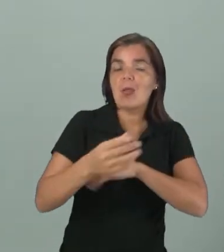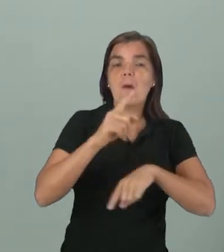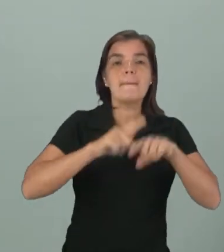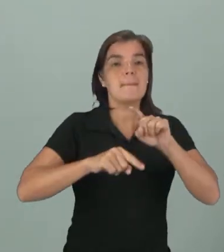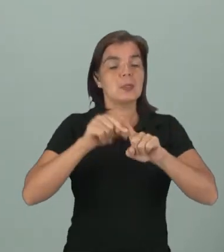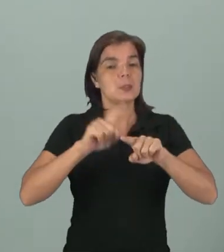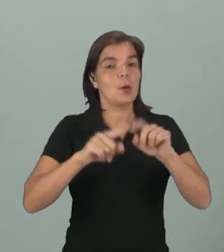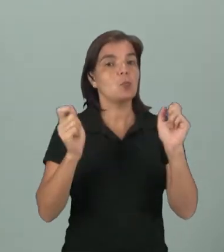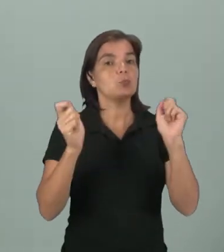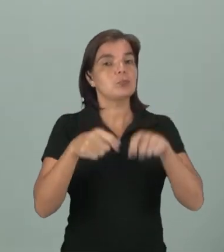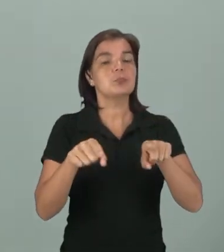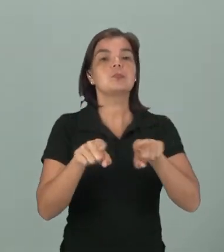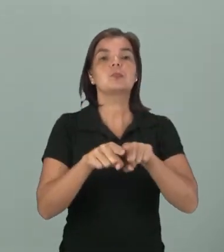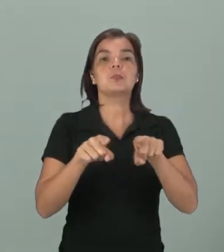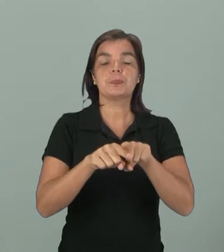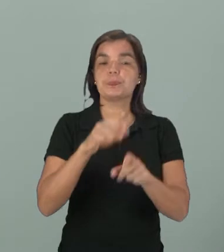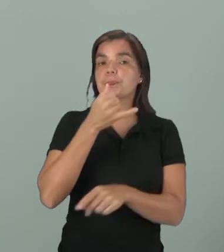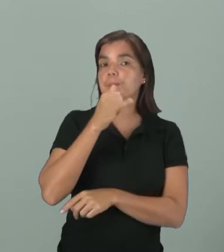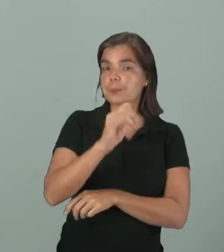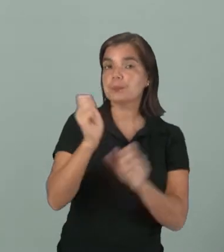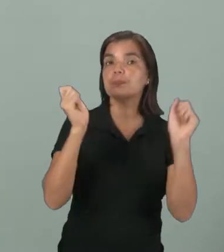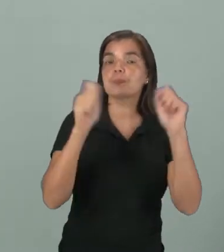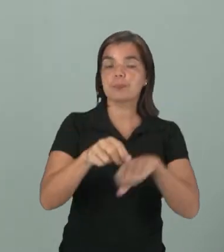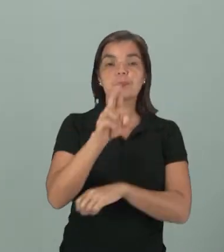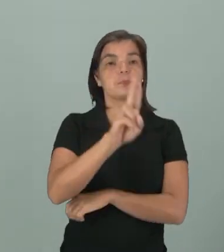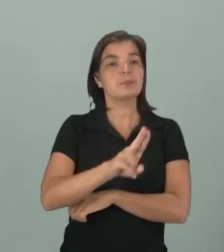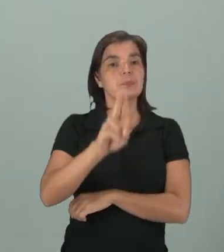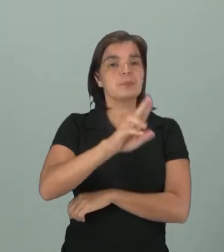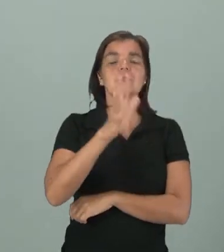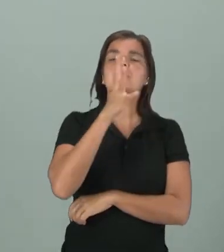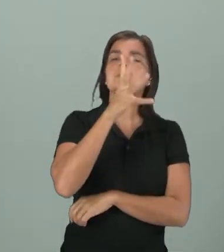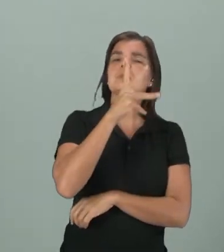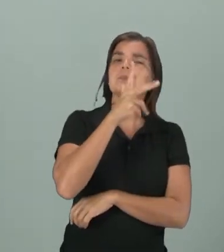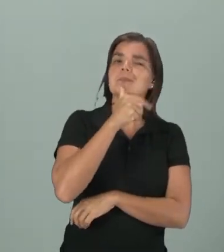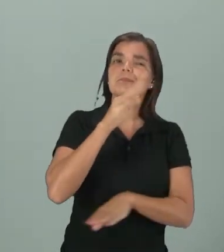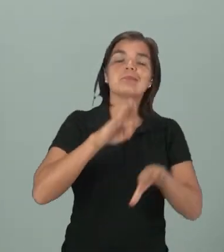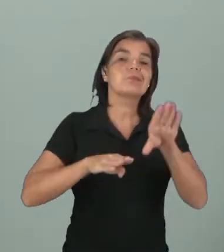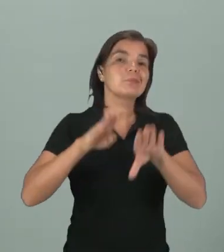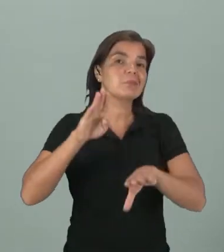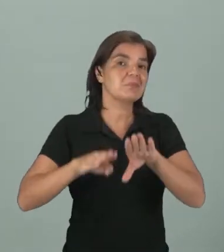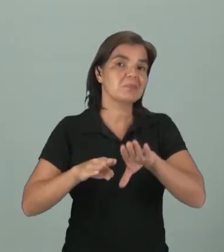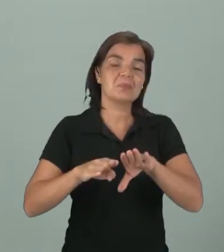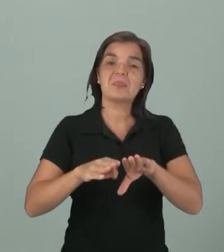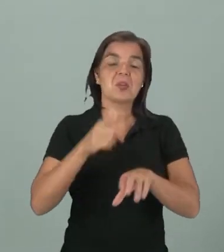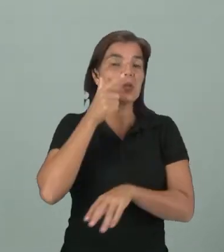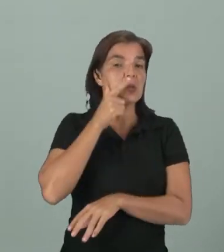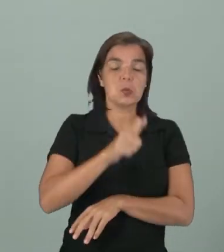material suficiente para que esses materiais possam ser utilizados, demora muito tempo e às vezes a área nem